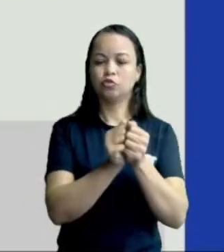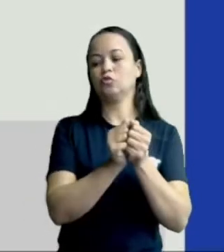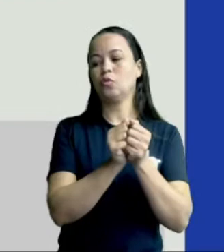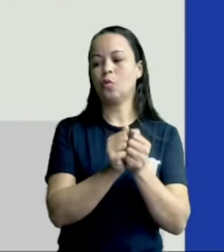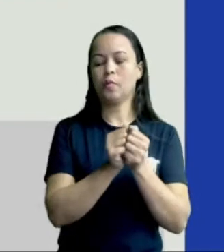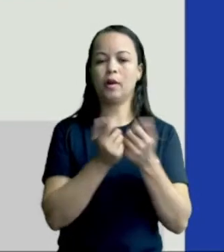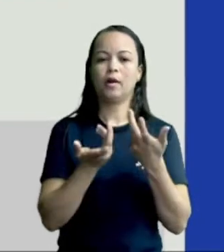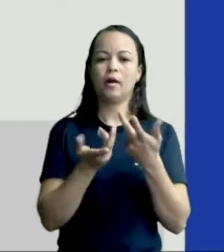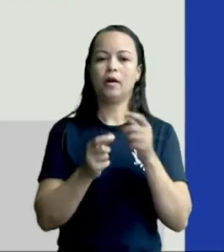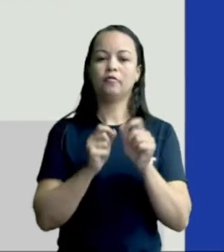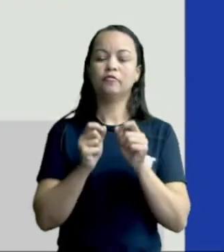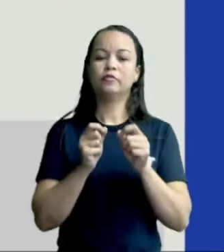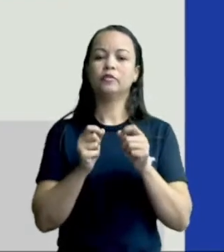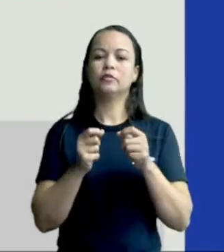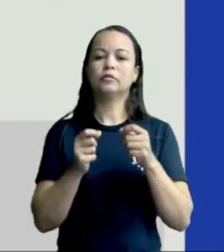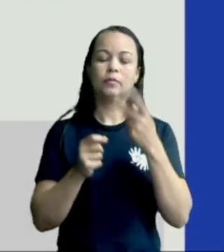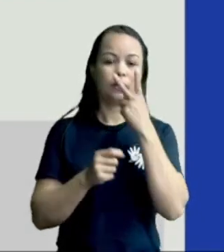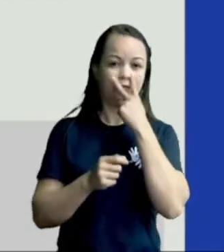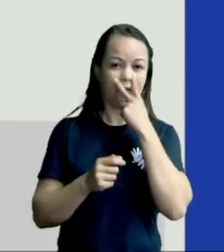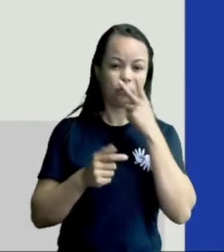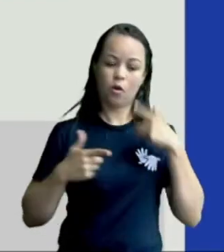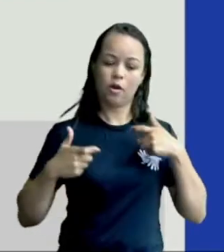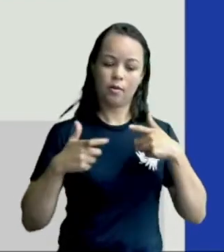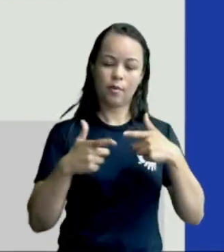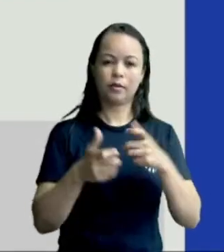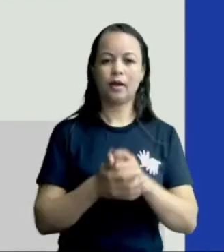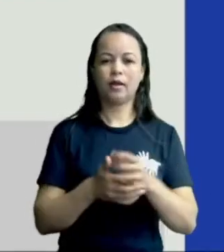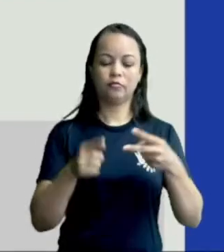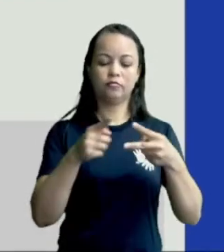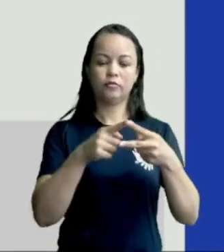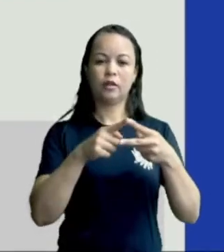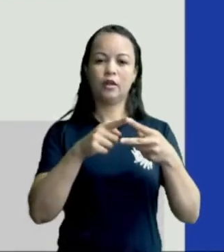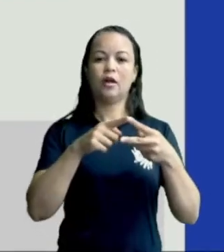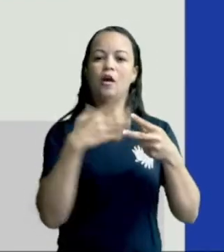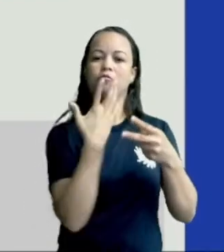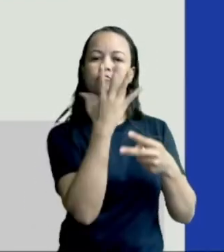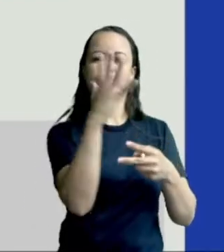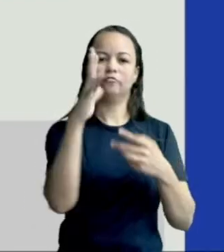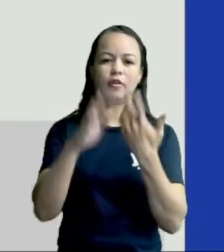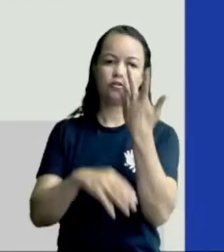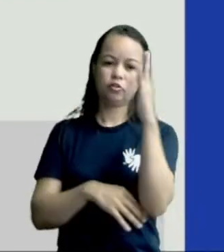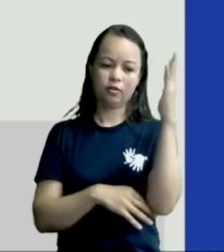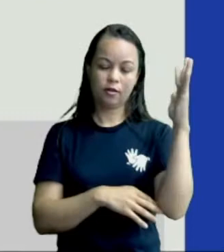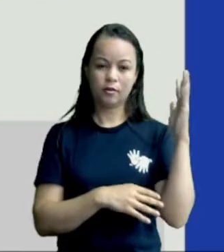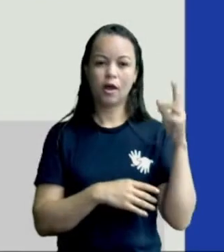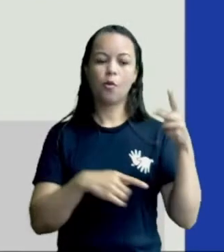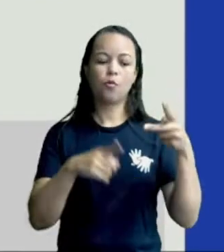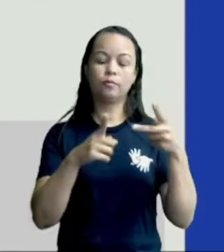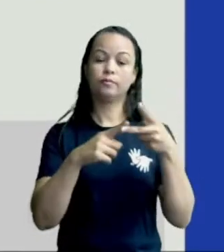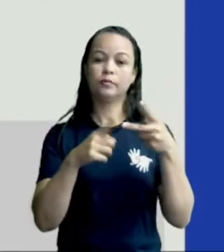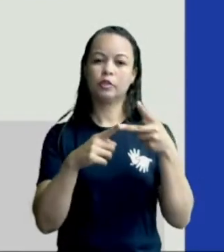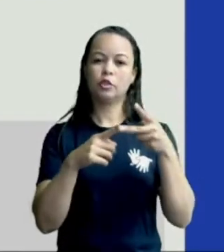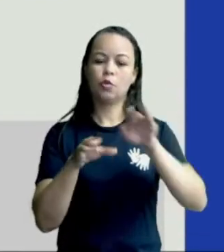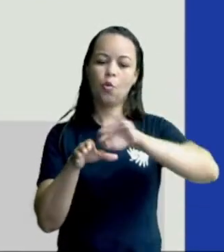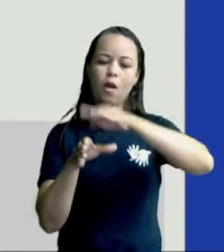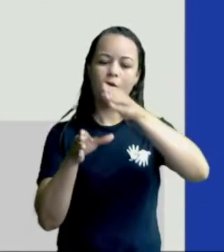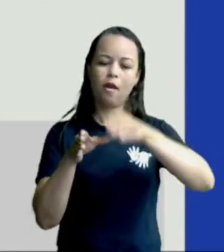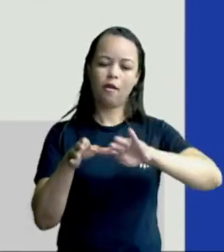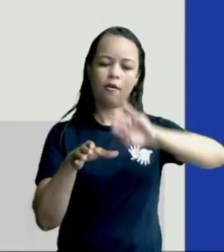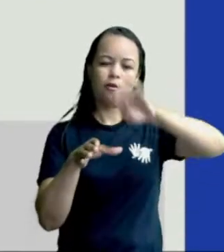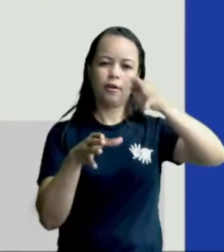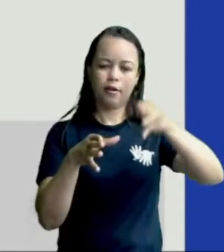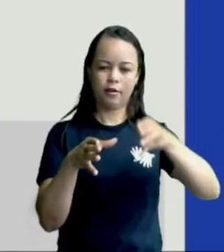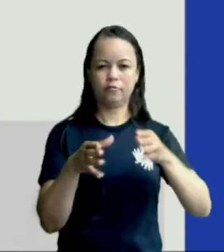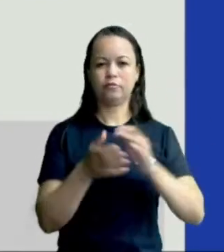na batalha foi a vegetação e o relevo do monte. Então, se vocês prestarem atenção